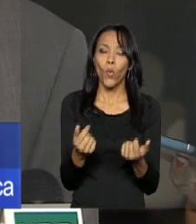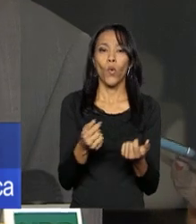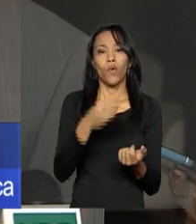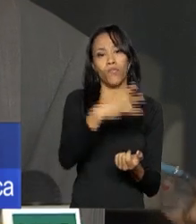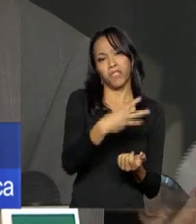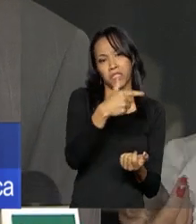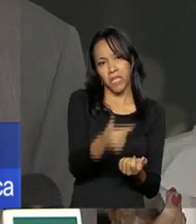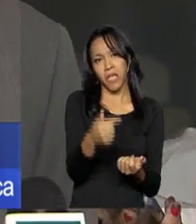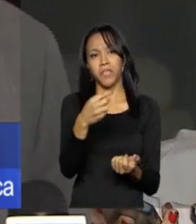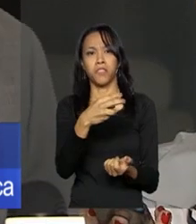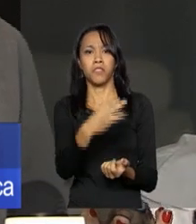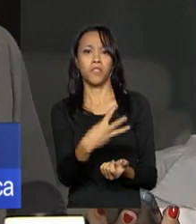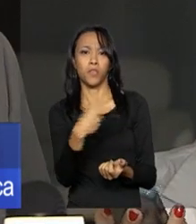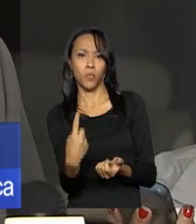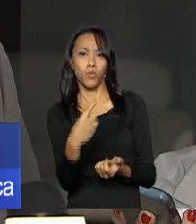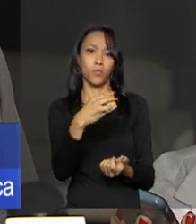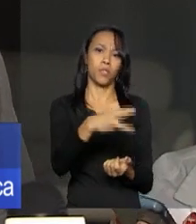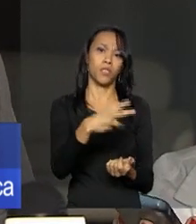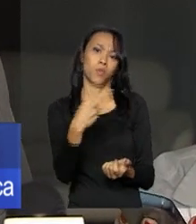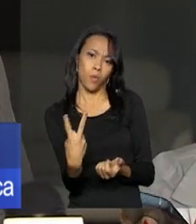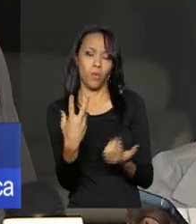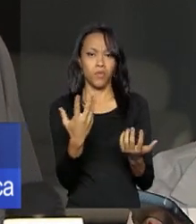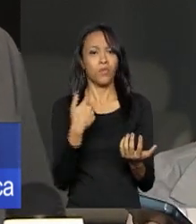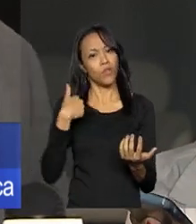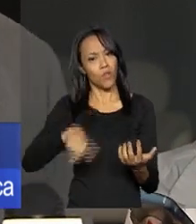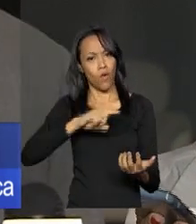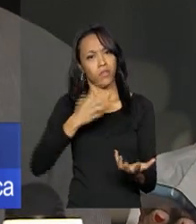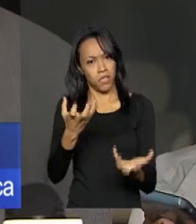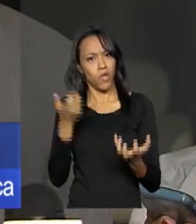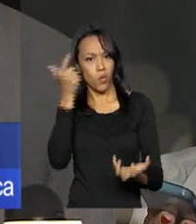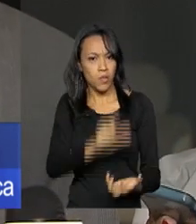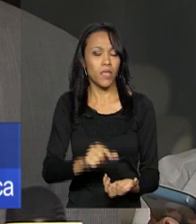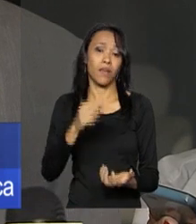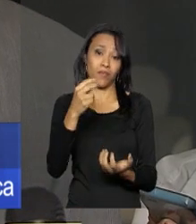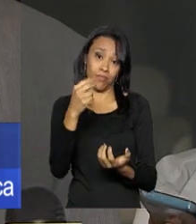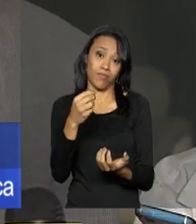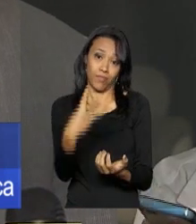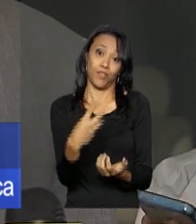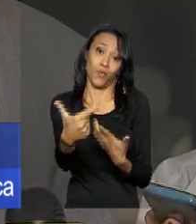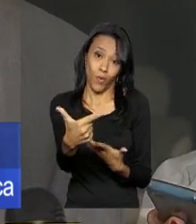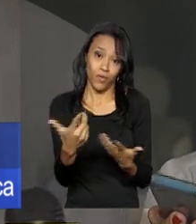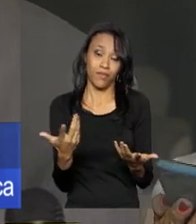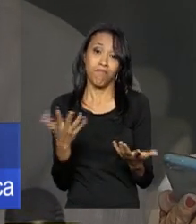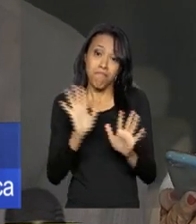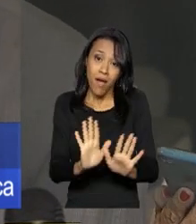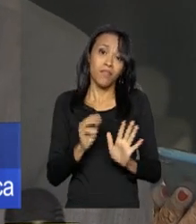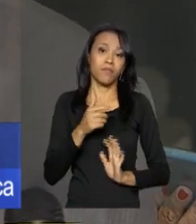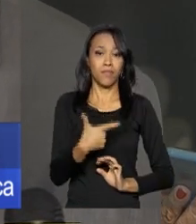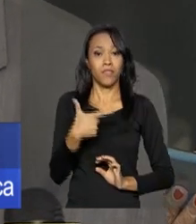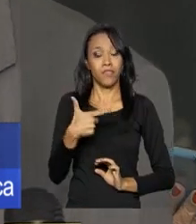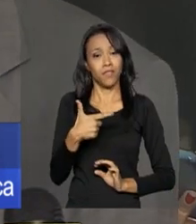32 votos evidentemente que a gente gostaria de ter chegado aos 32 votos mas os 27 eram